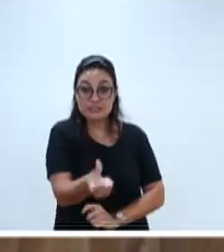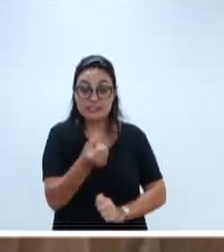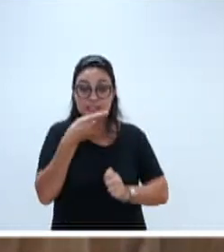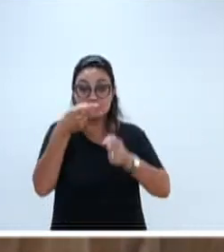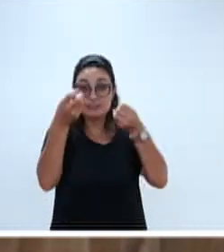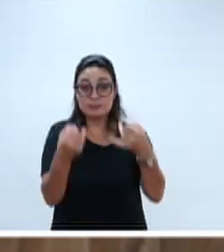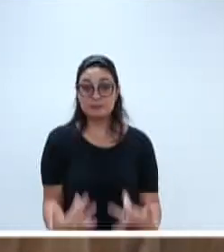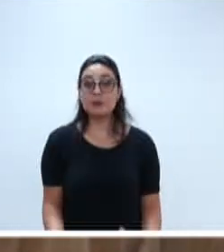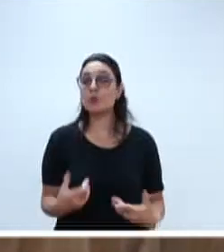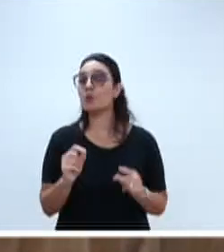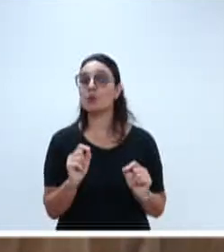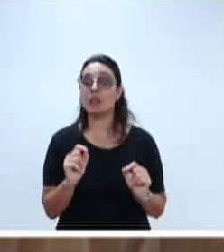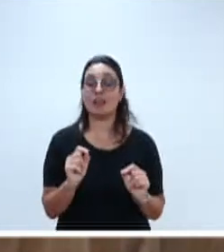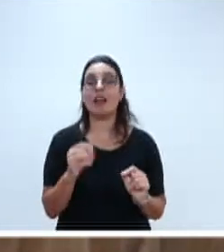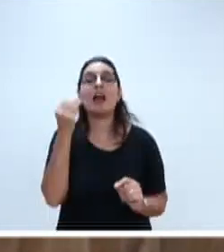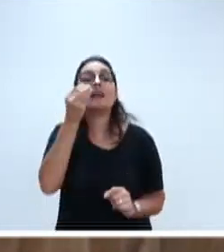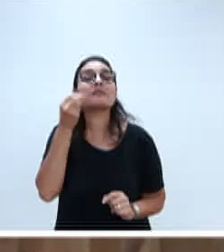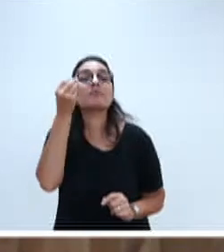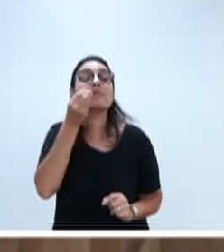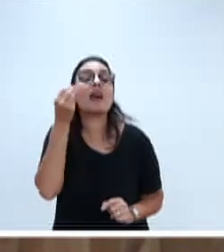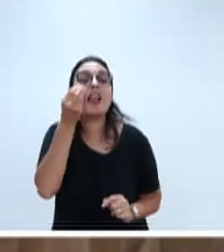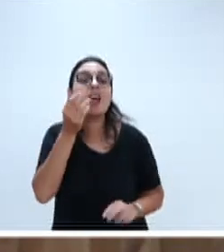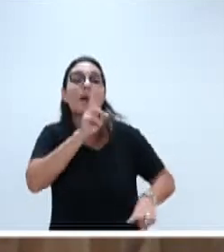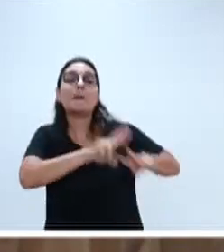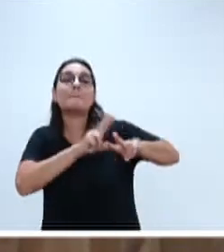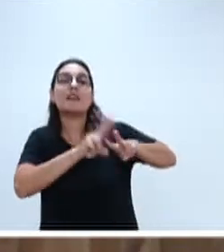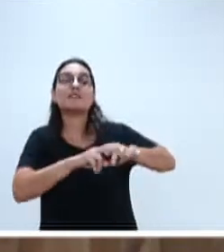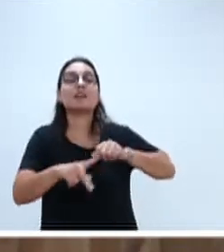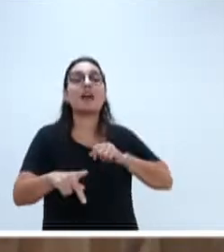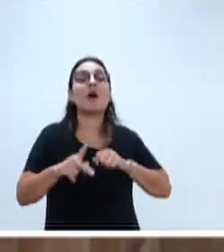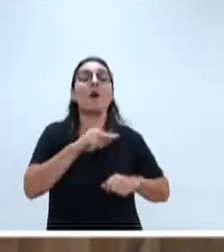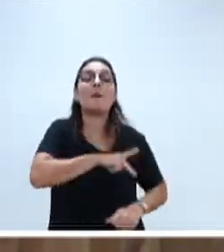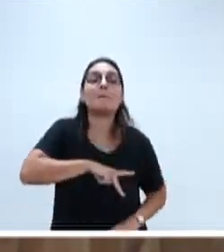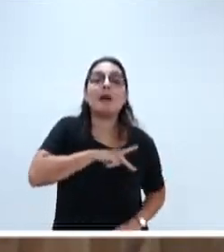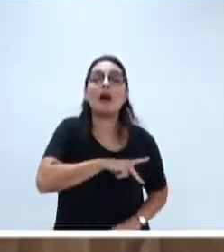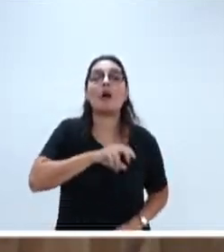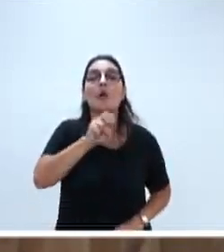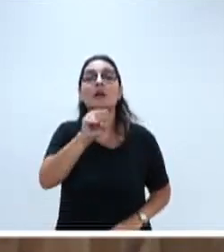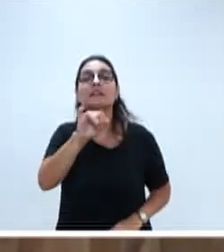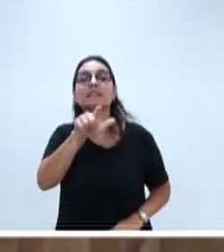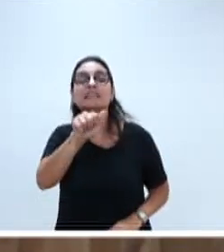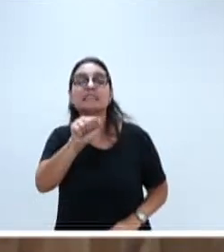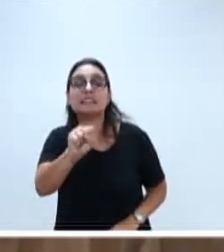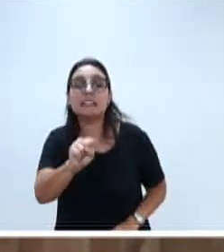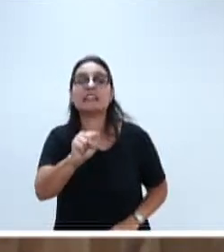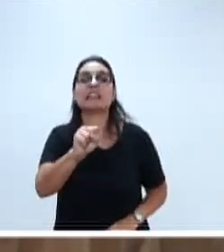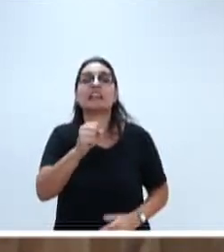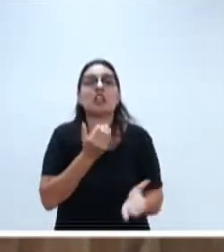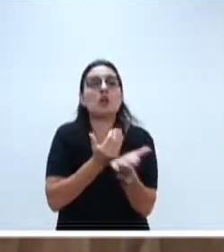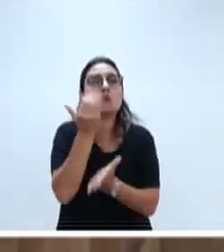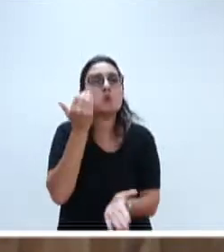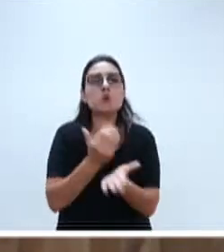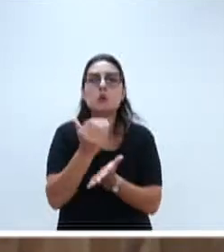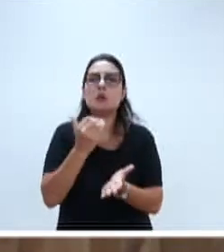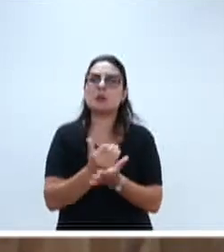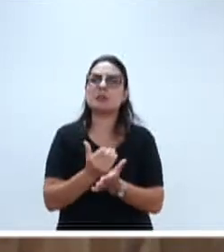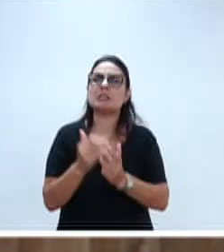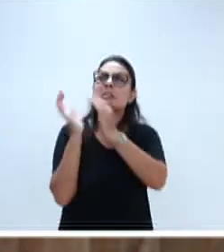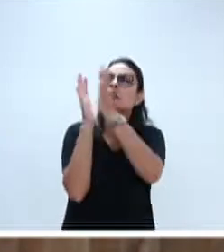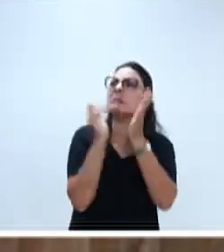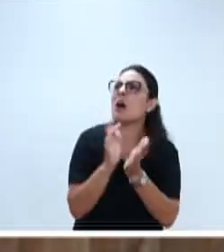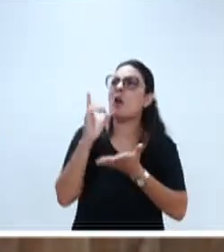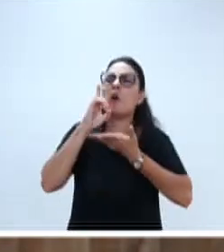a experiência de Paulo e Silas na prisão, quando eles estavam louvando a Deus, por volta da meia-noite, houve um tremor, abriram as portas, as